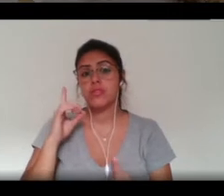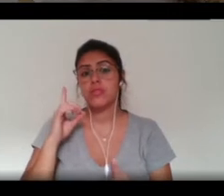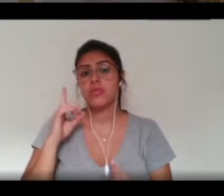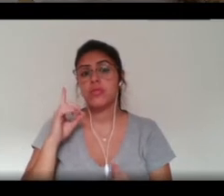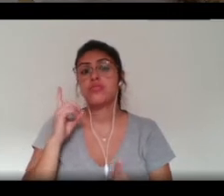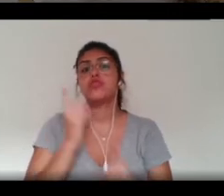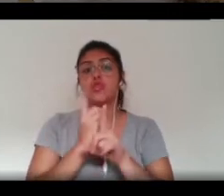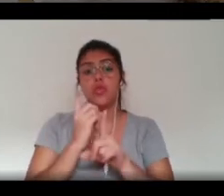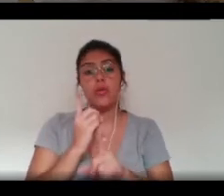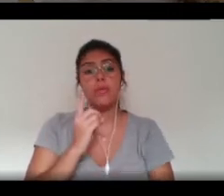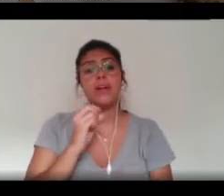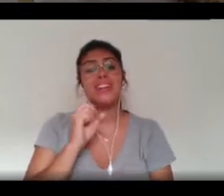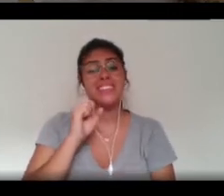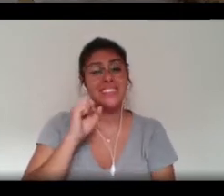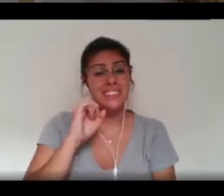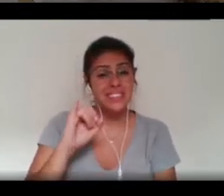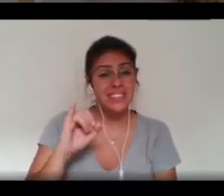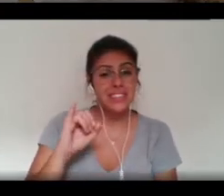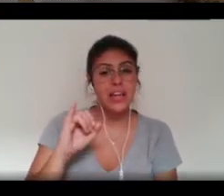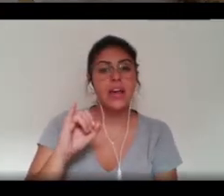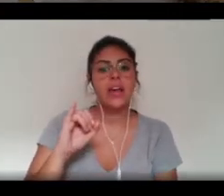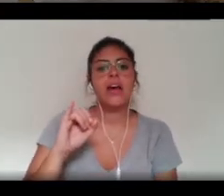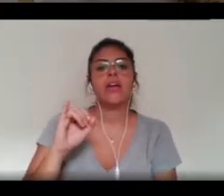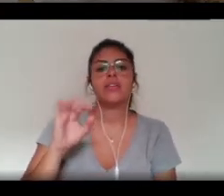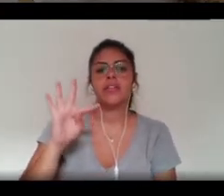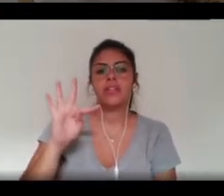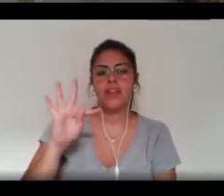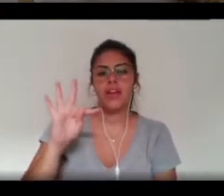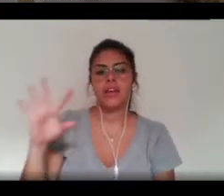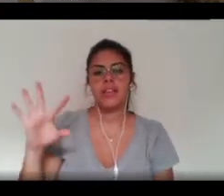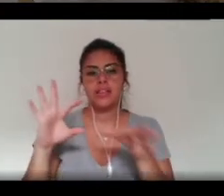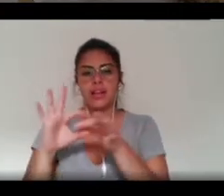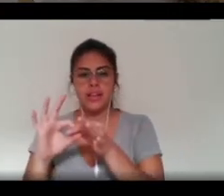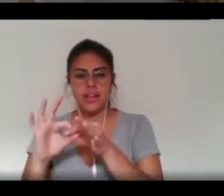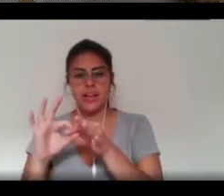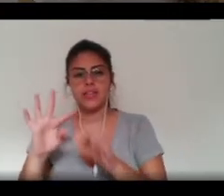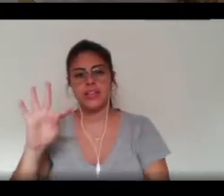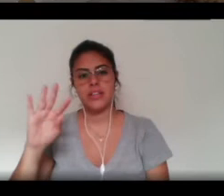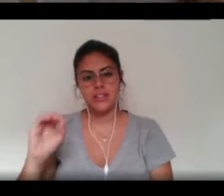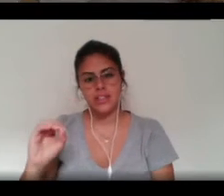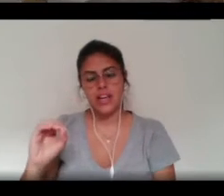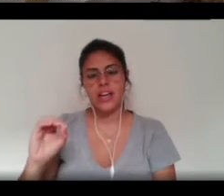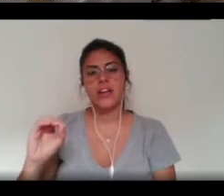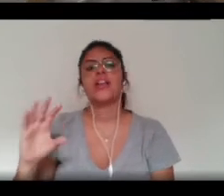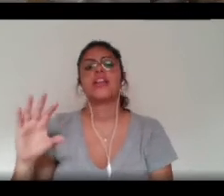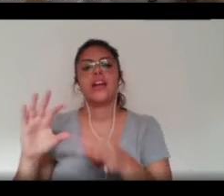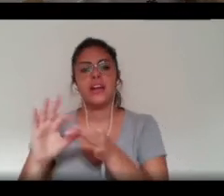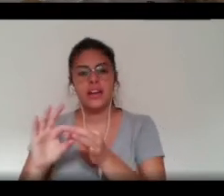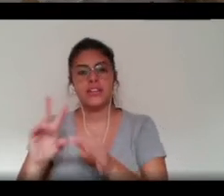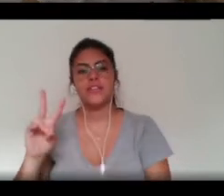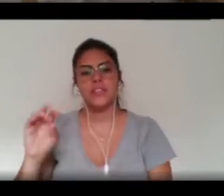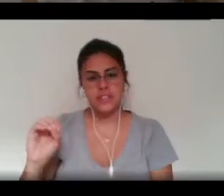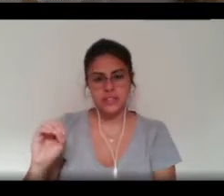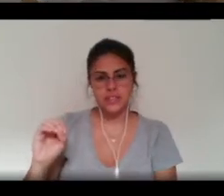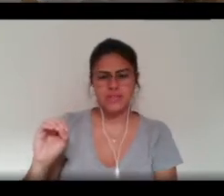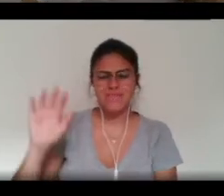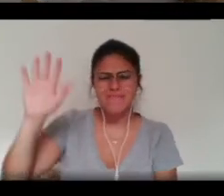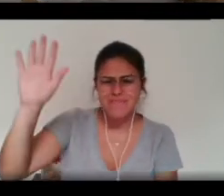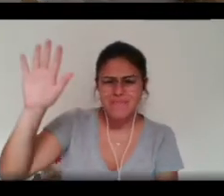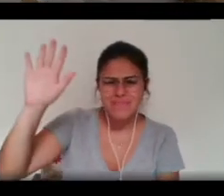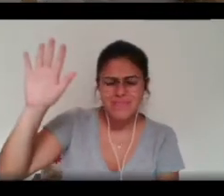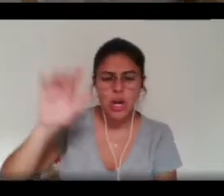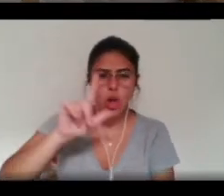em função de quê? Em função de T0 e de V0. O meu T0...